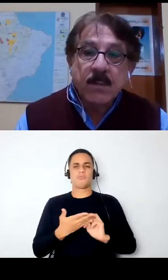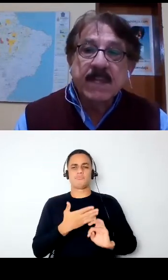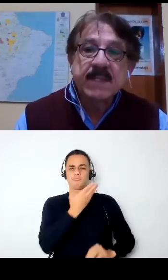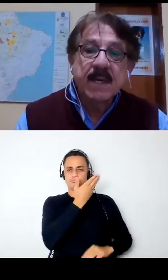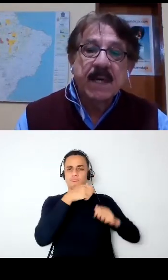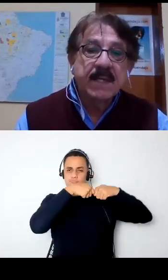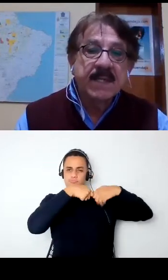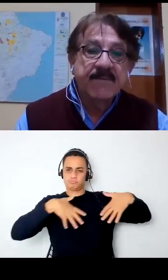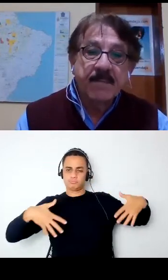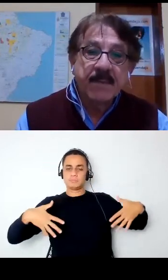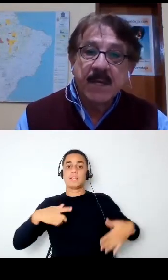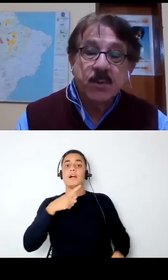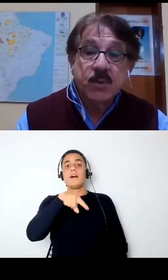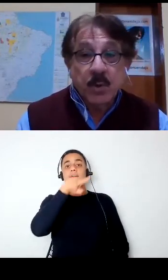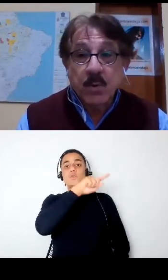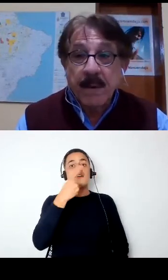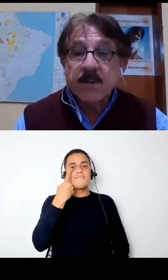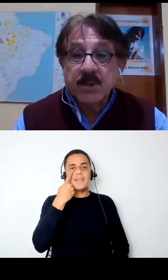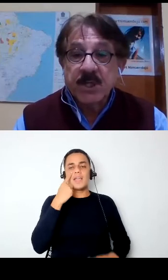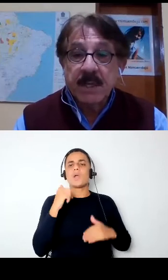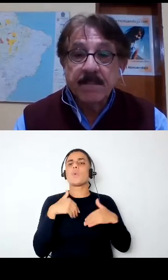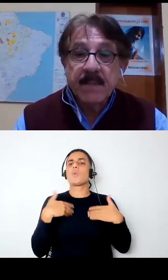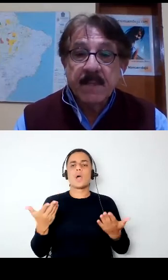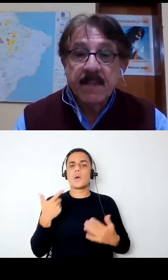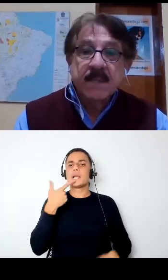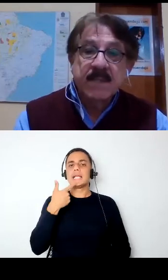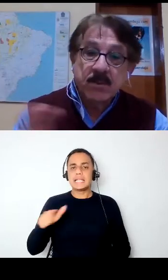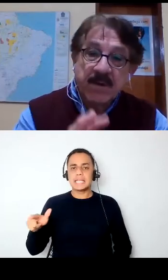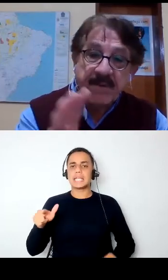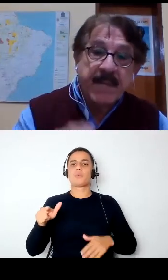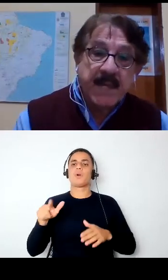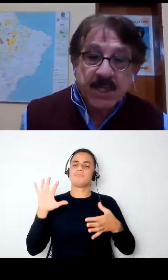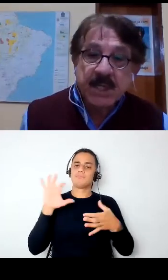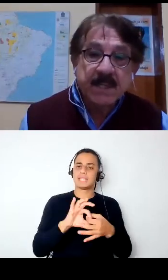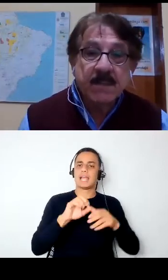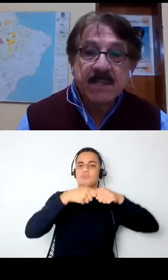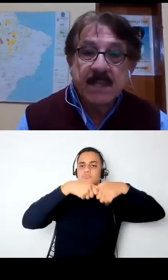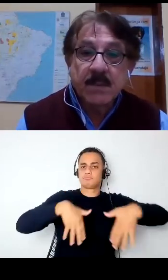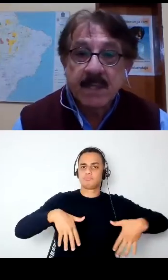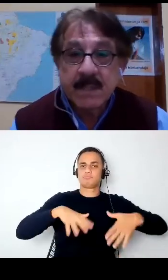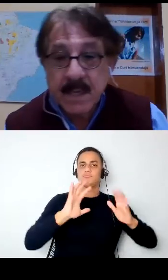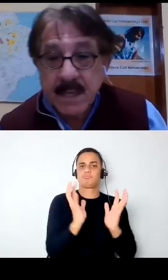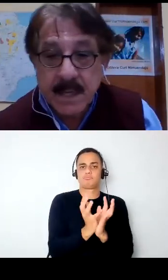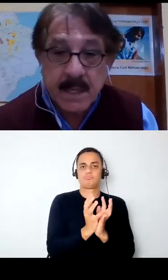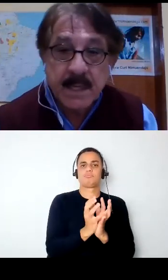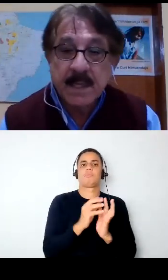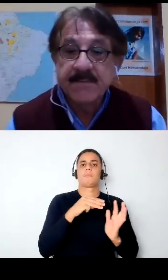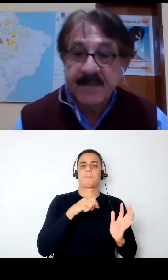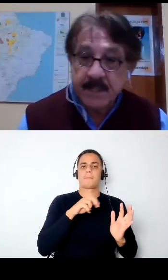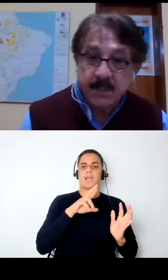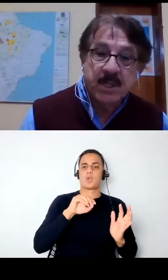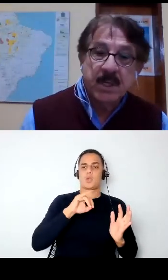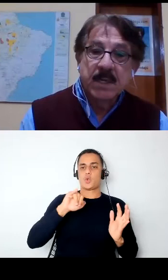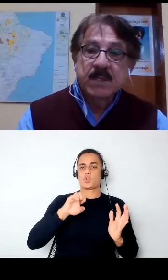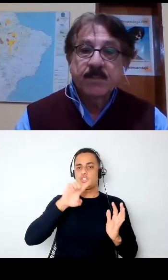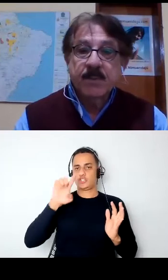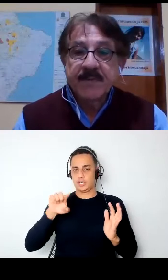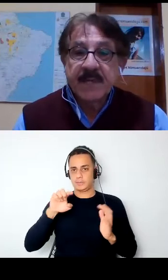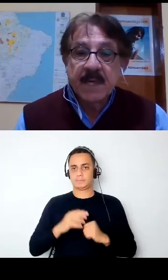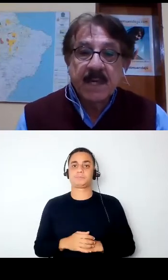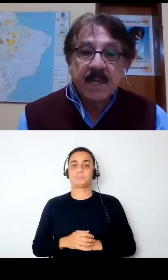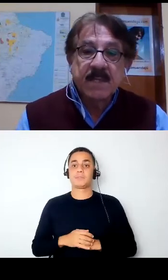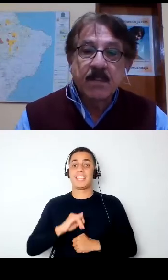as línguas do tronco macro-G, sendo que a família G são as línguas em verde.